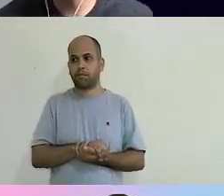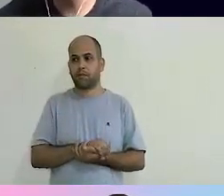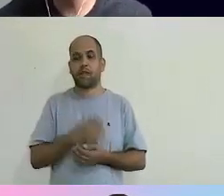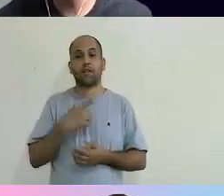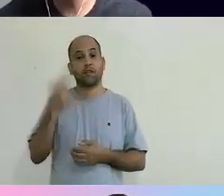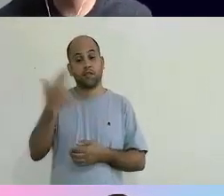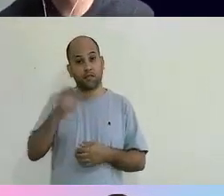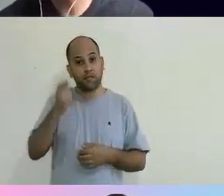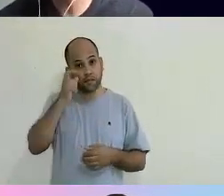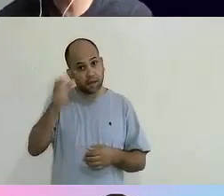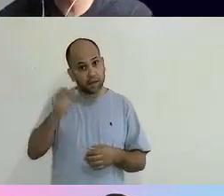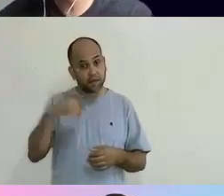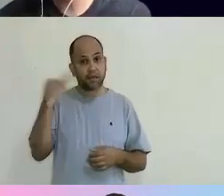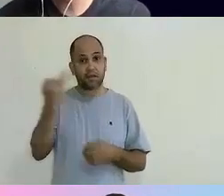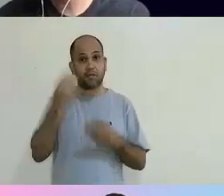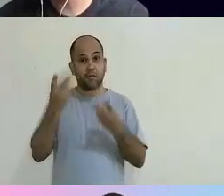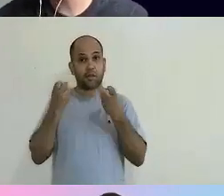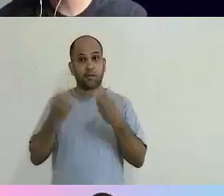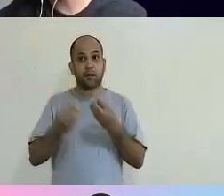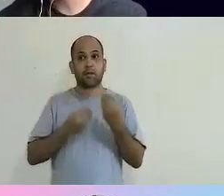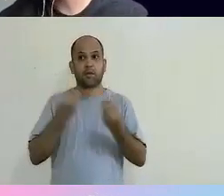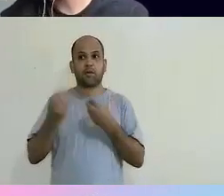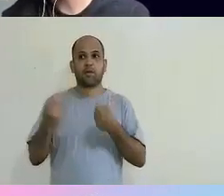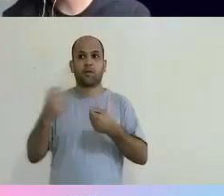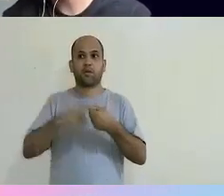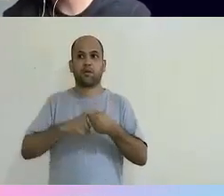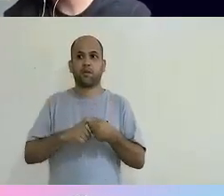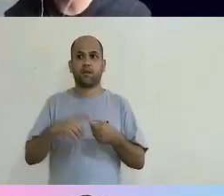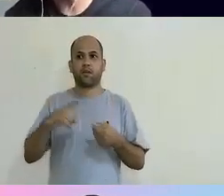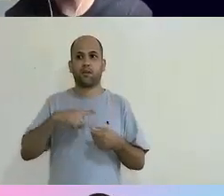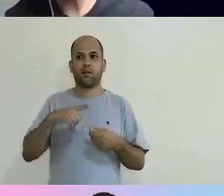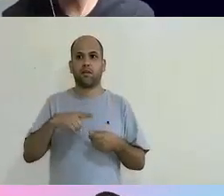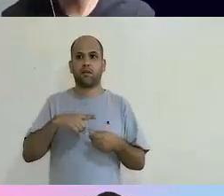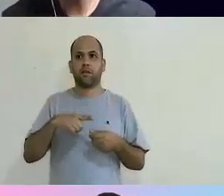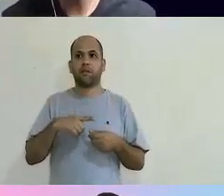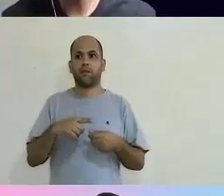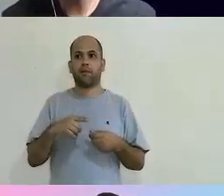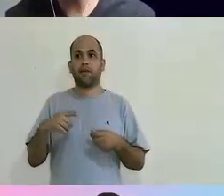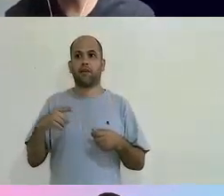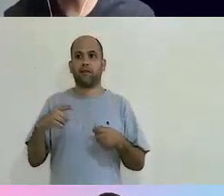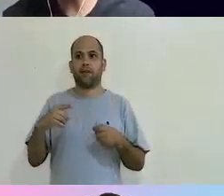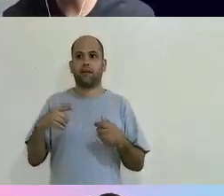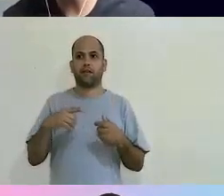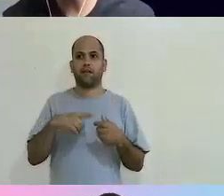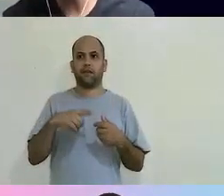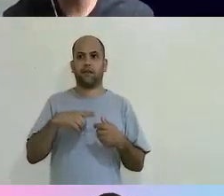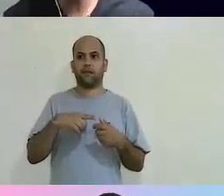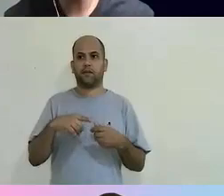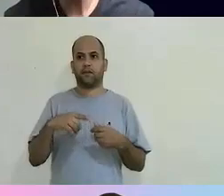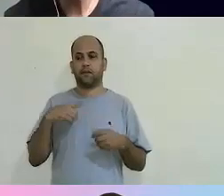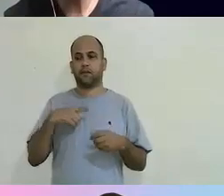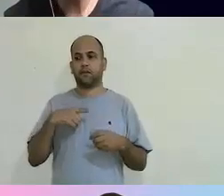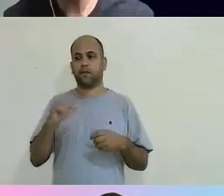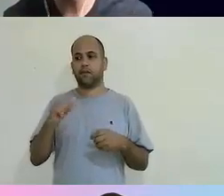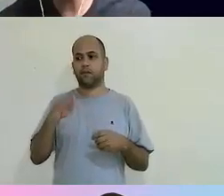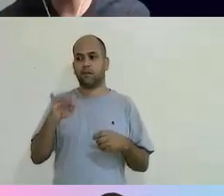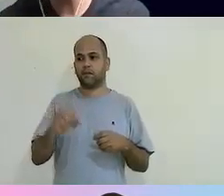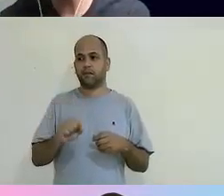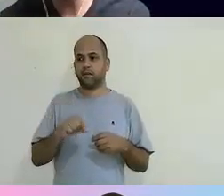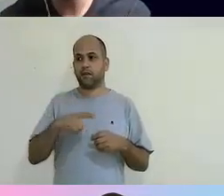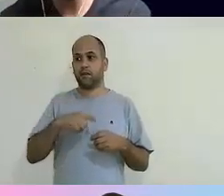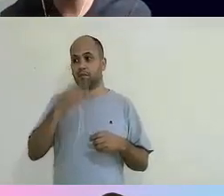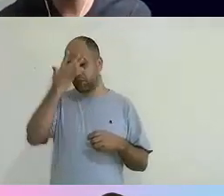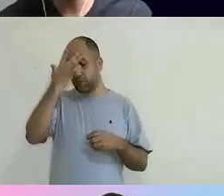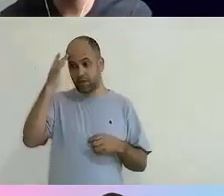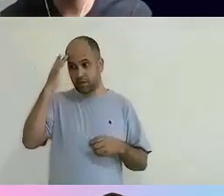interessante a gente ver como tudo isso está conectado, né, tá? Porque a gente pensa em quem é protagonista, quem é proativo, vai ser uma pessoa que vai estar